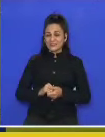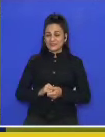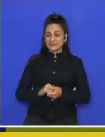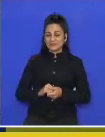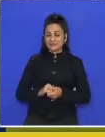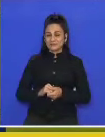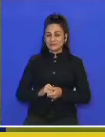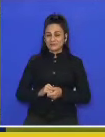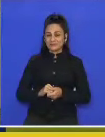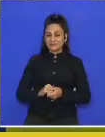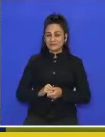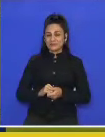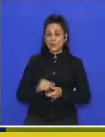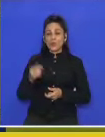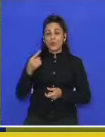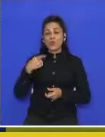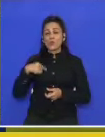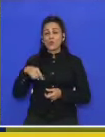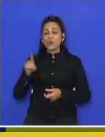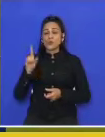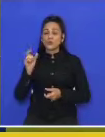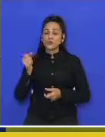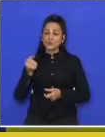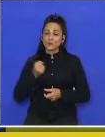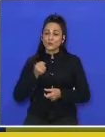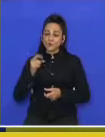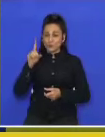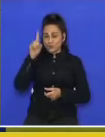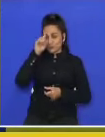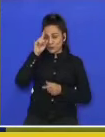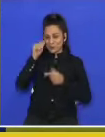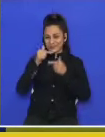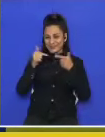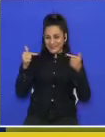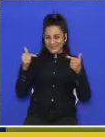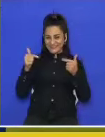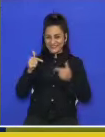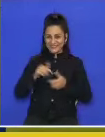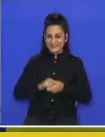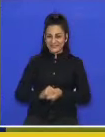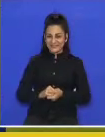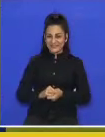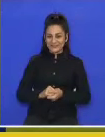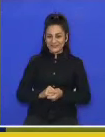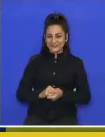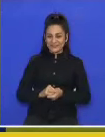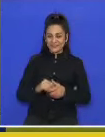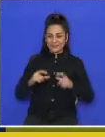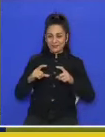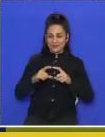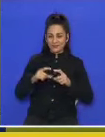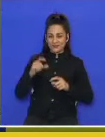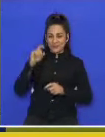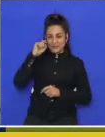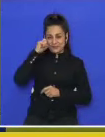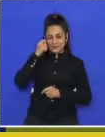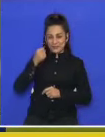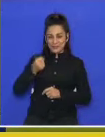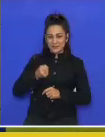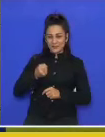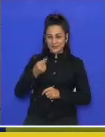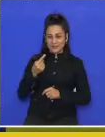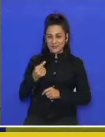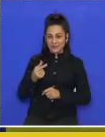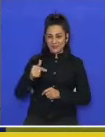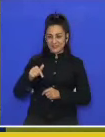para você hoje. O sétimo e último número do dia de sorte está chegando. Bola preta, número